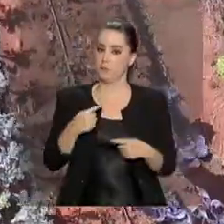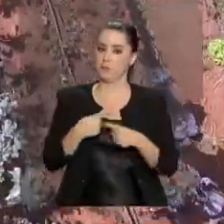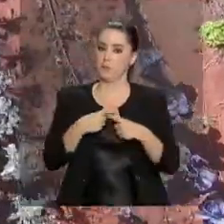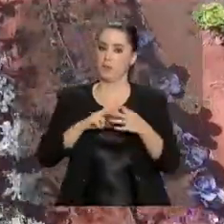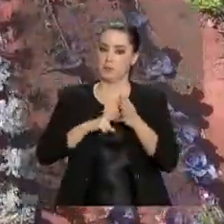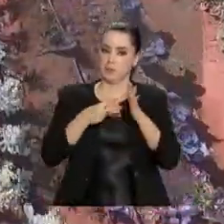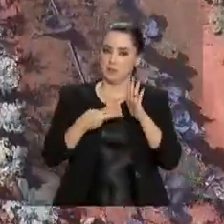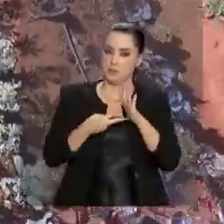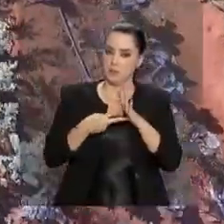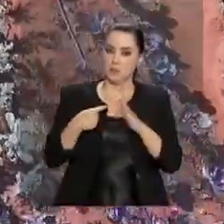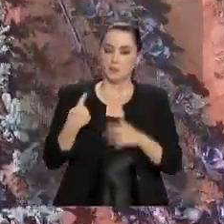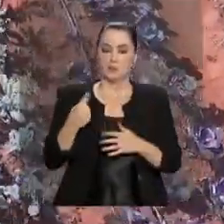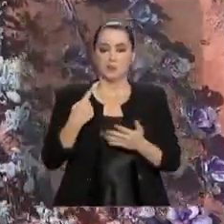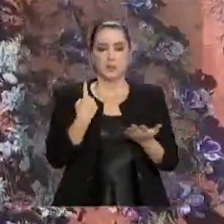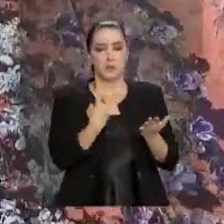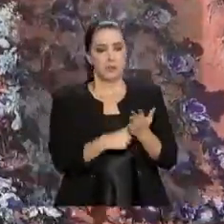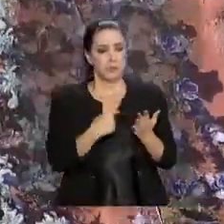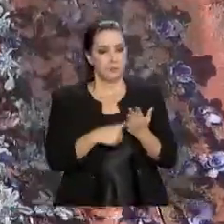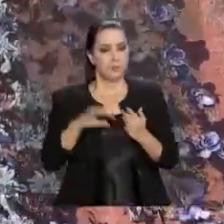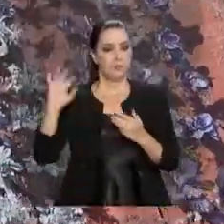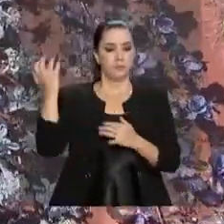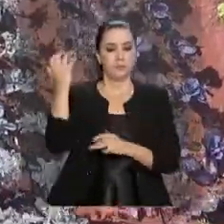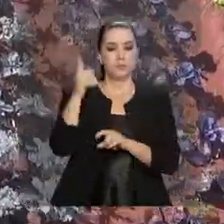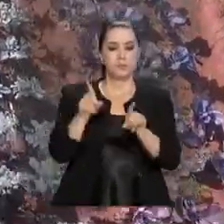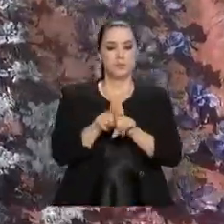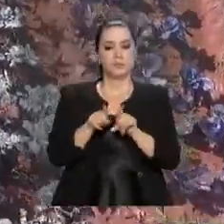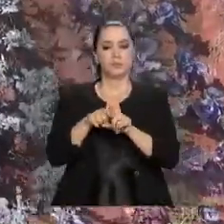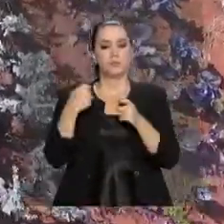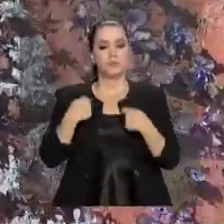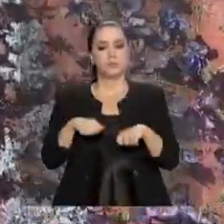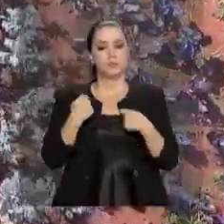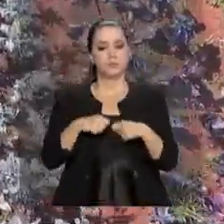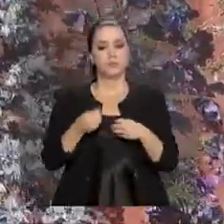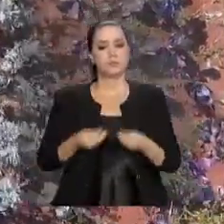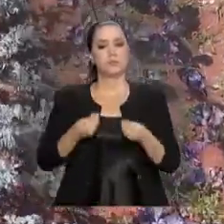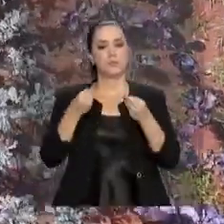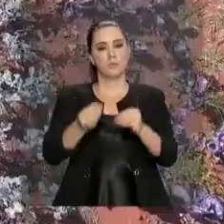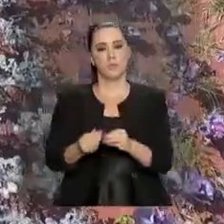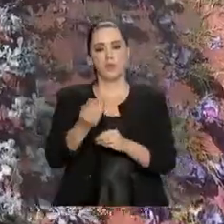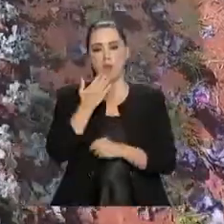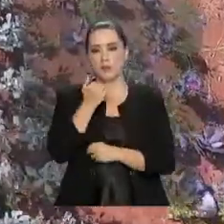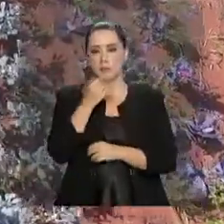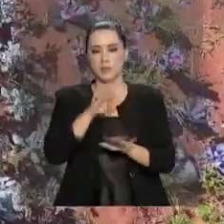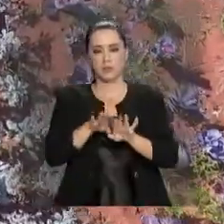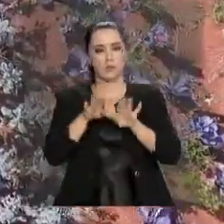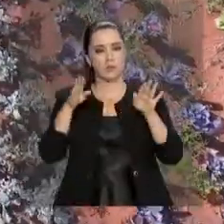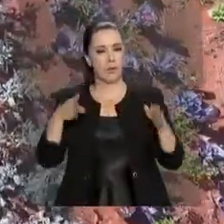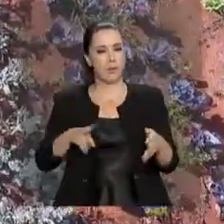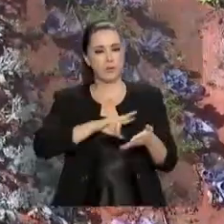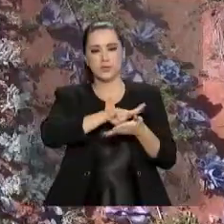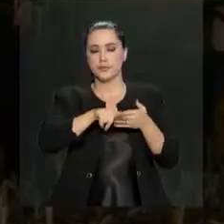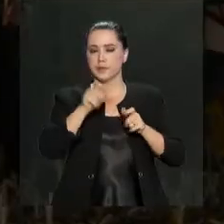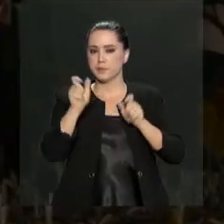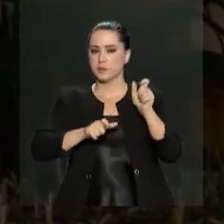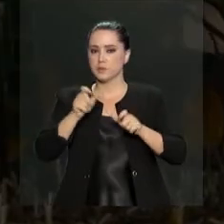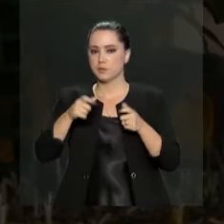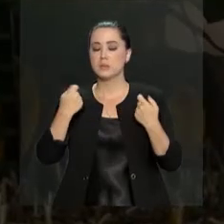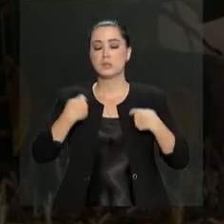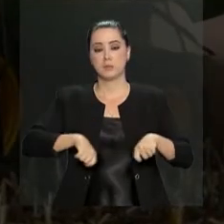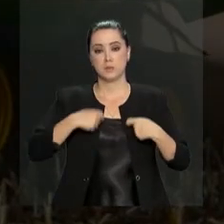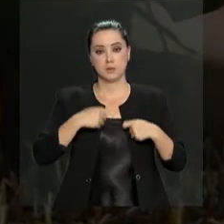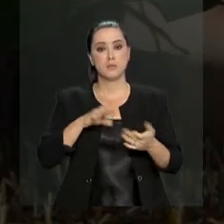não somente agenda ambiental mas a necessidade de garantia o alimento na mesa de tanta gente que